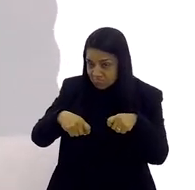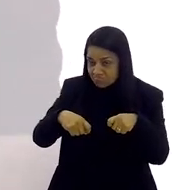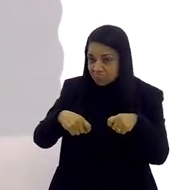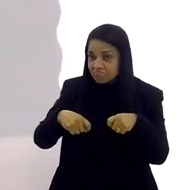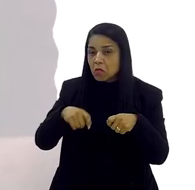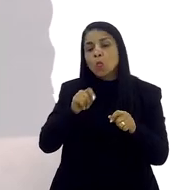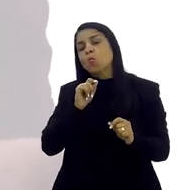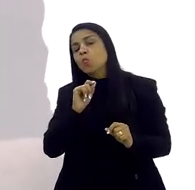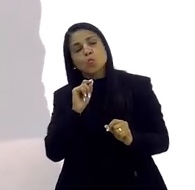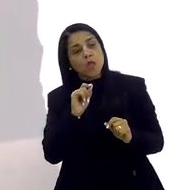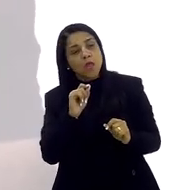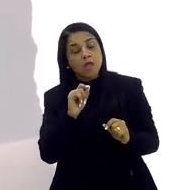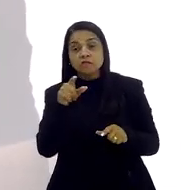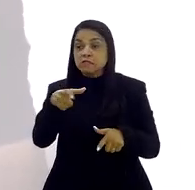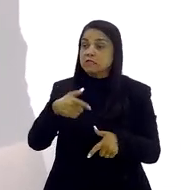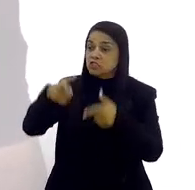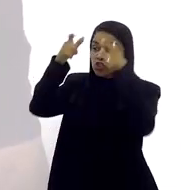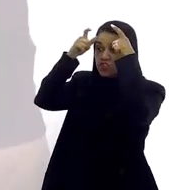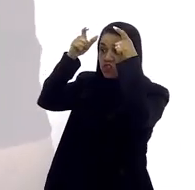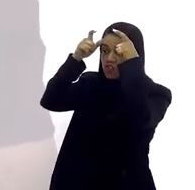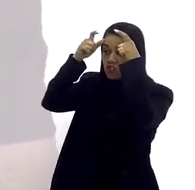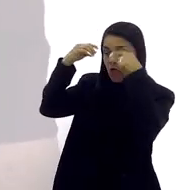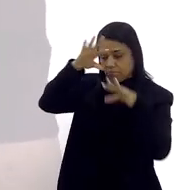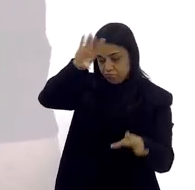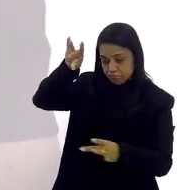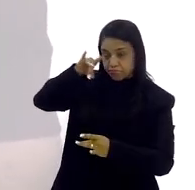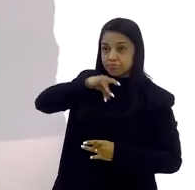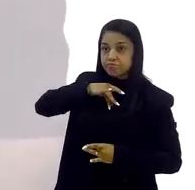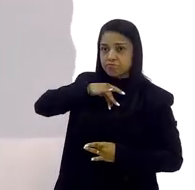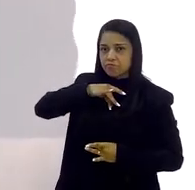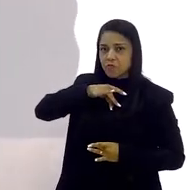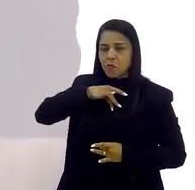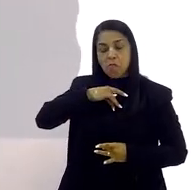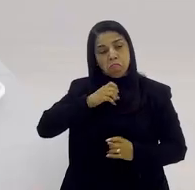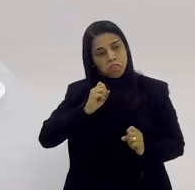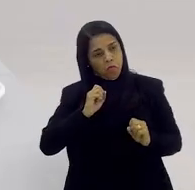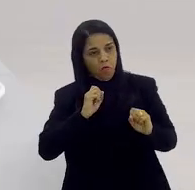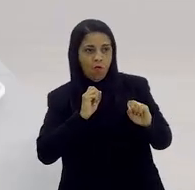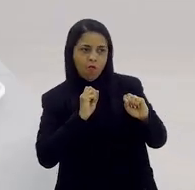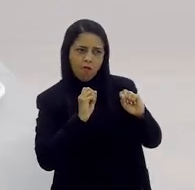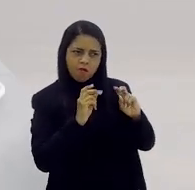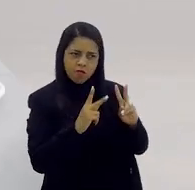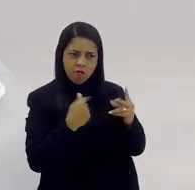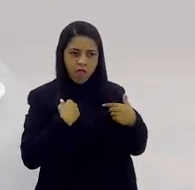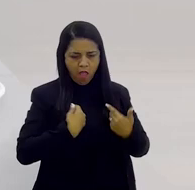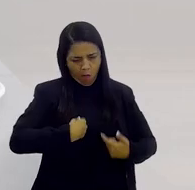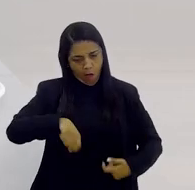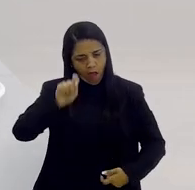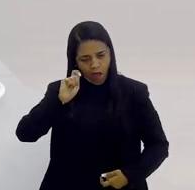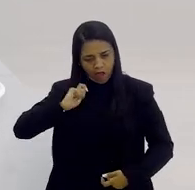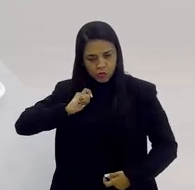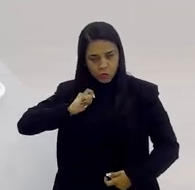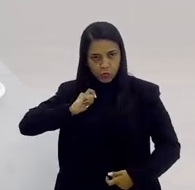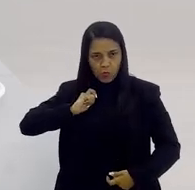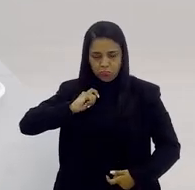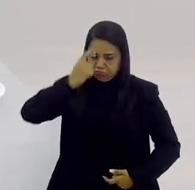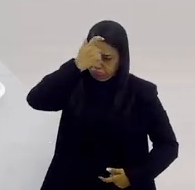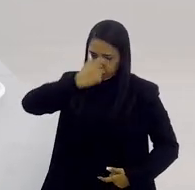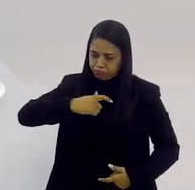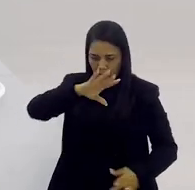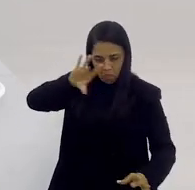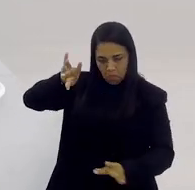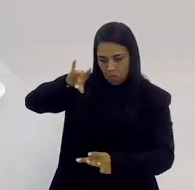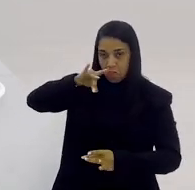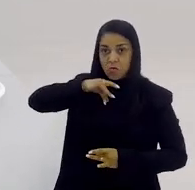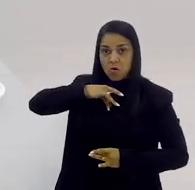eu falei o que que é você vai fazer o diabo eu falei Ok vamos lá é só ator Então isso